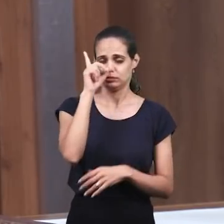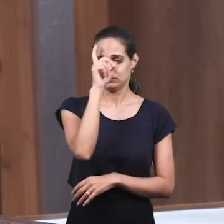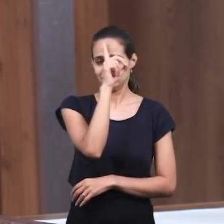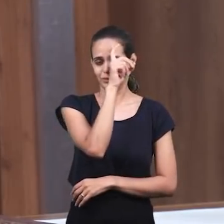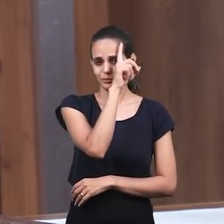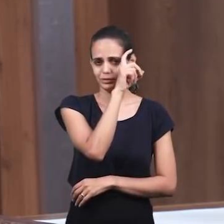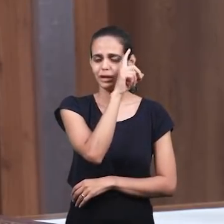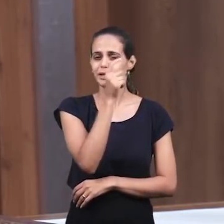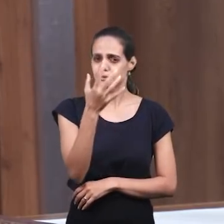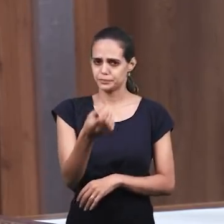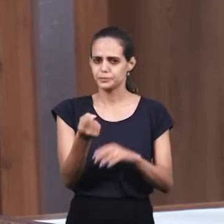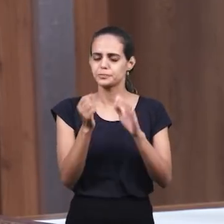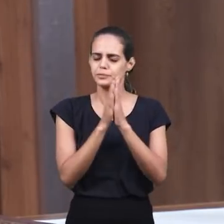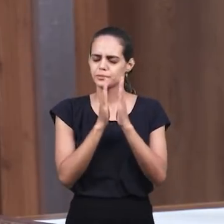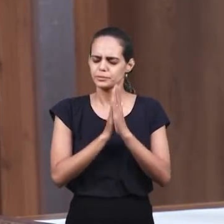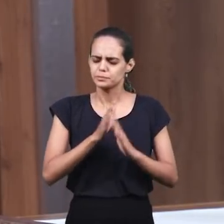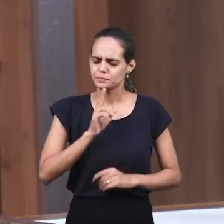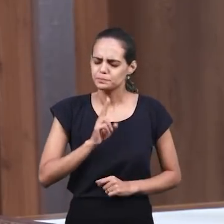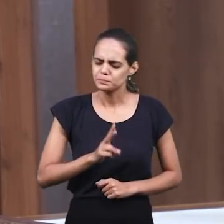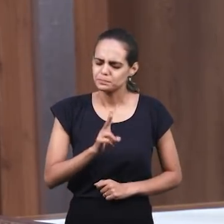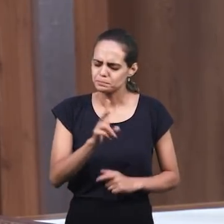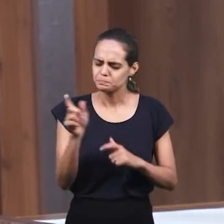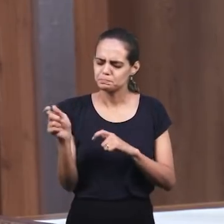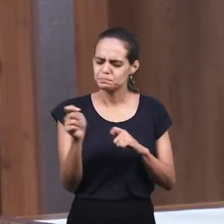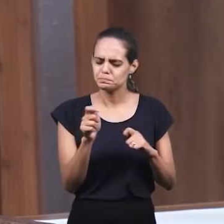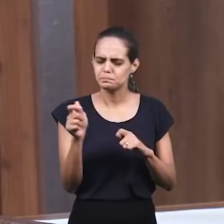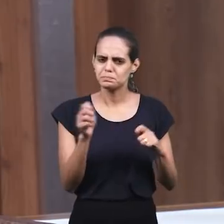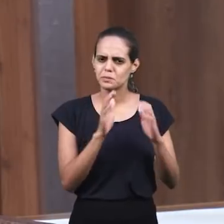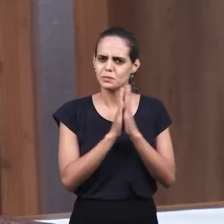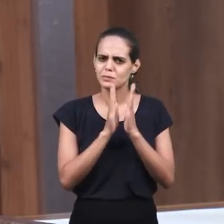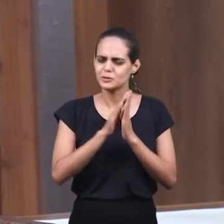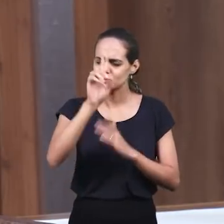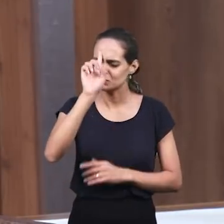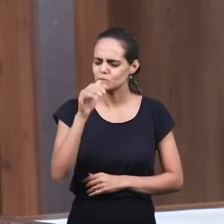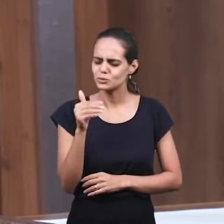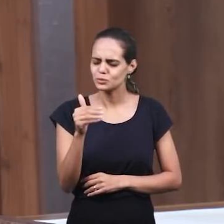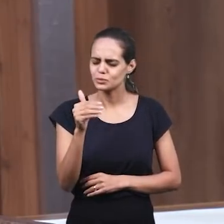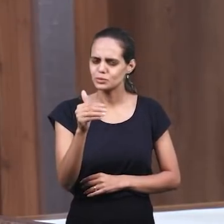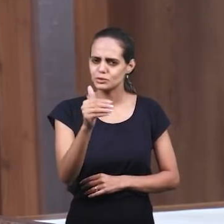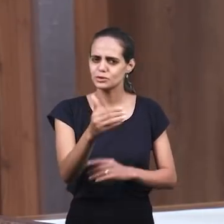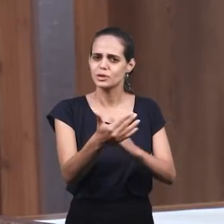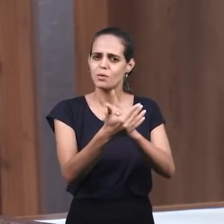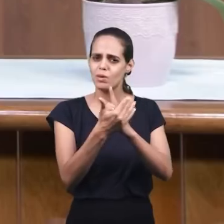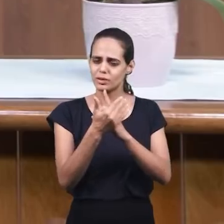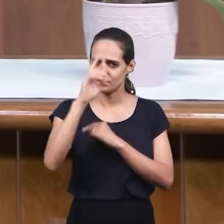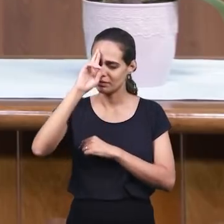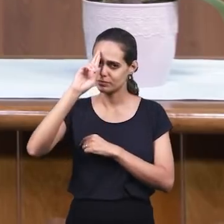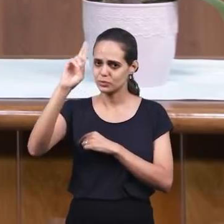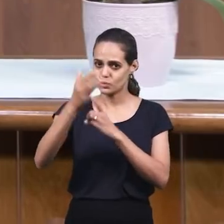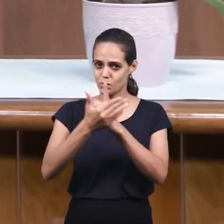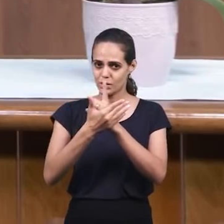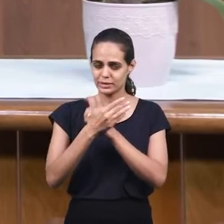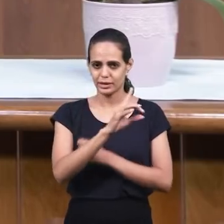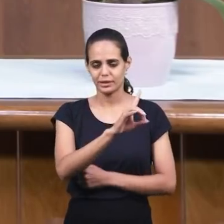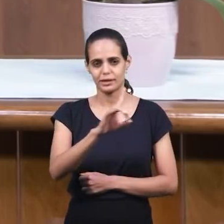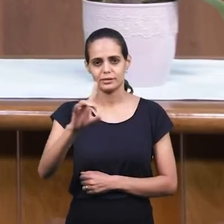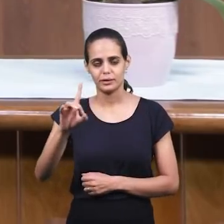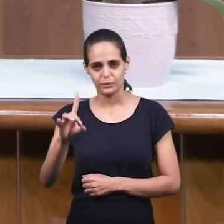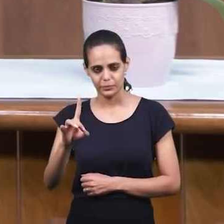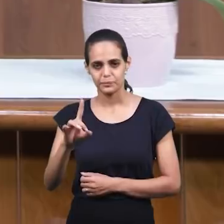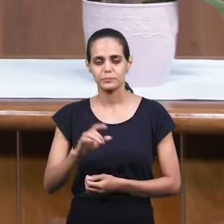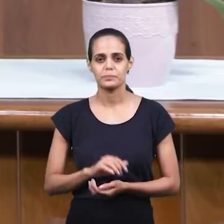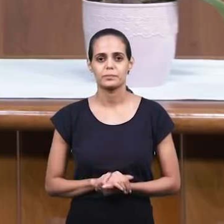dificuldade. Vamos orar, estar continuamente orando pelos nossos irmãos para que sejam preservados ali de todo o mal. Muito bem, vamos glorificar ao